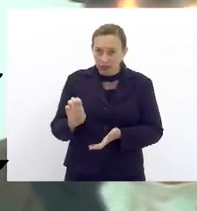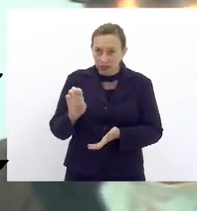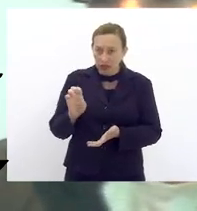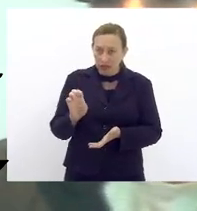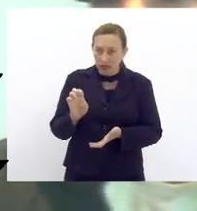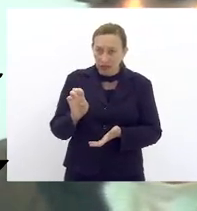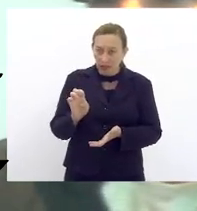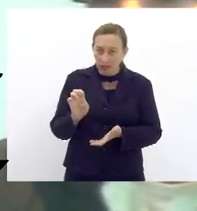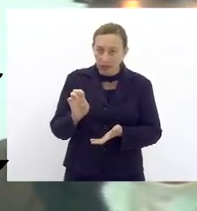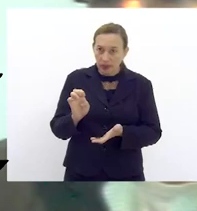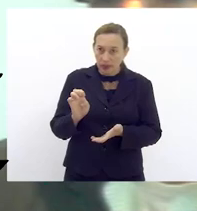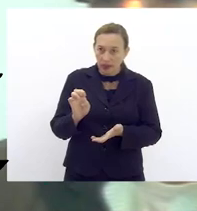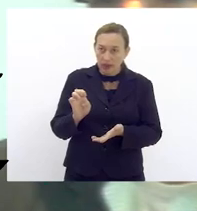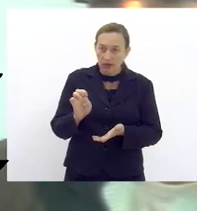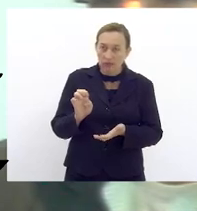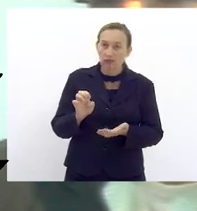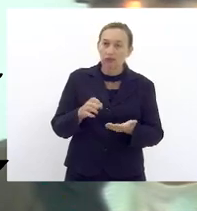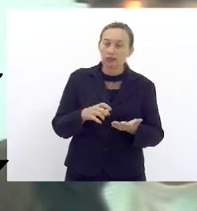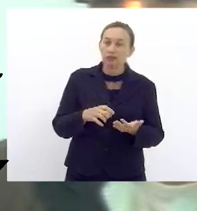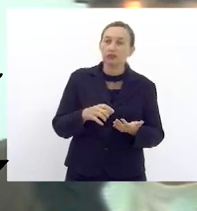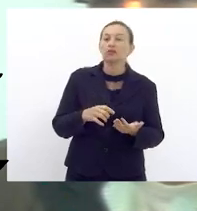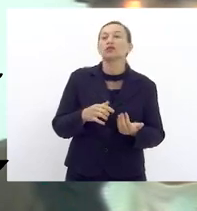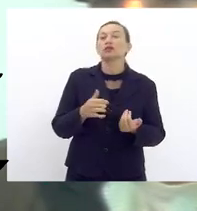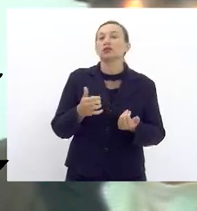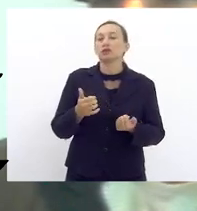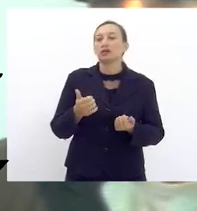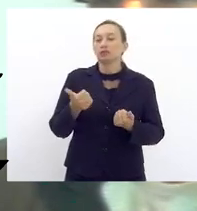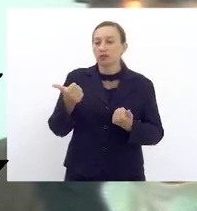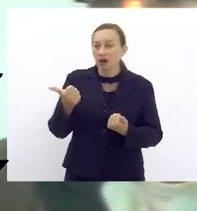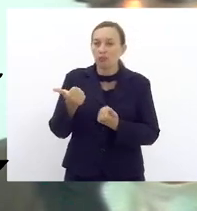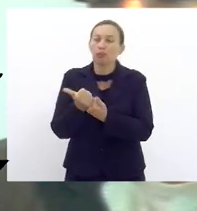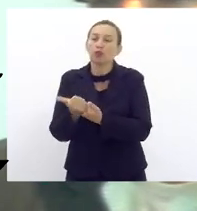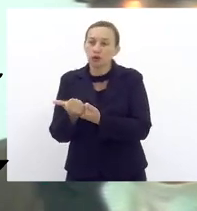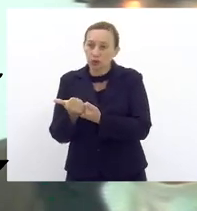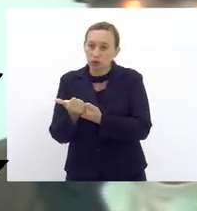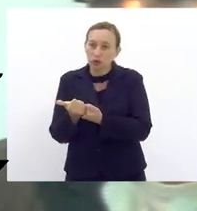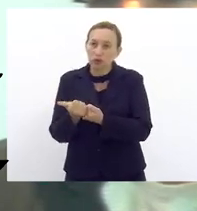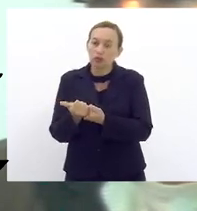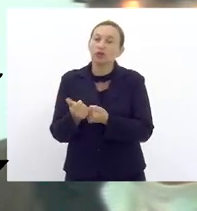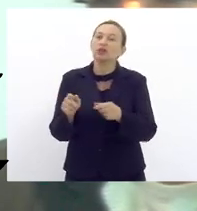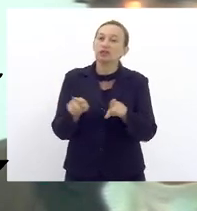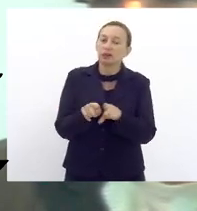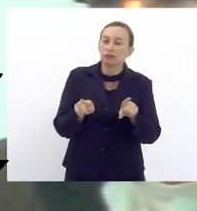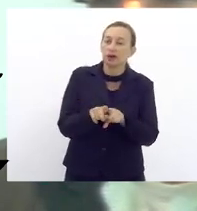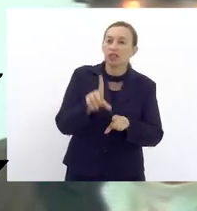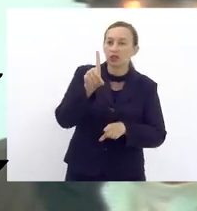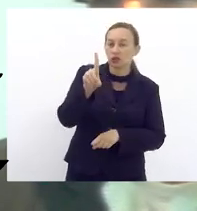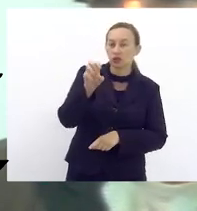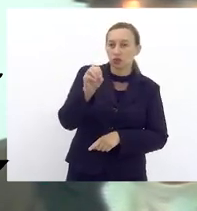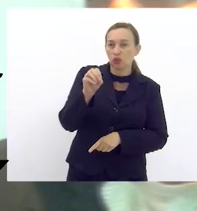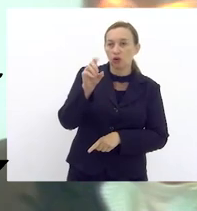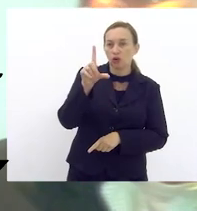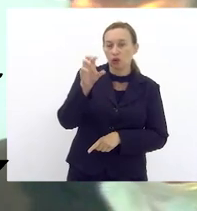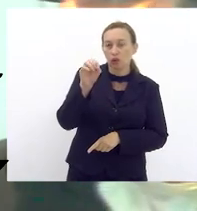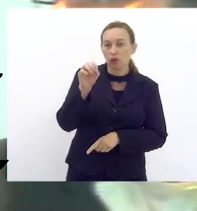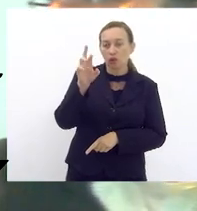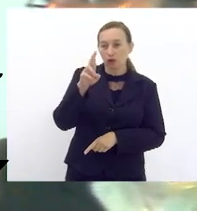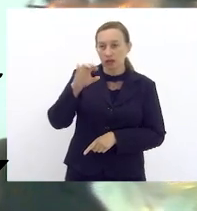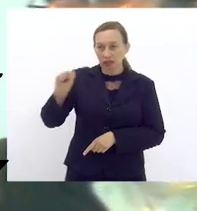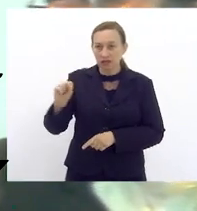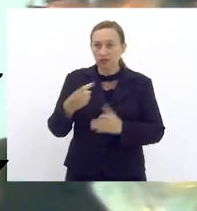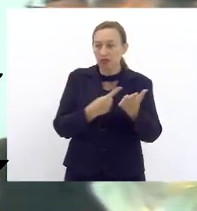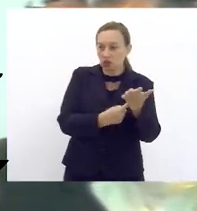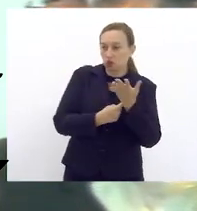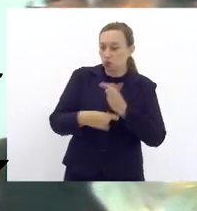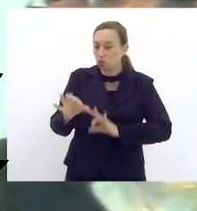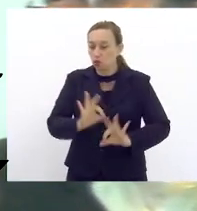que me assessorou na Superintendência e A Companheira Dolores que me ajudou a organizar